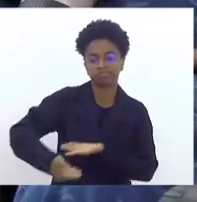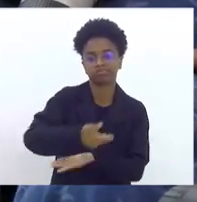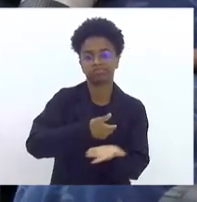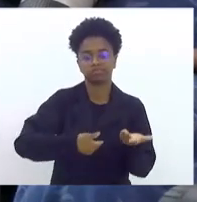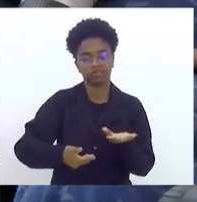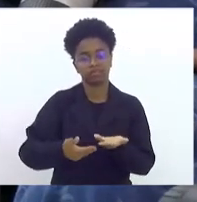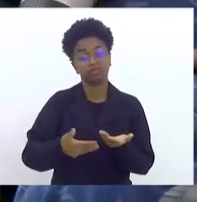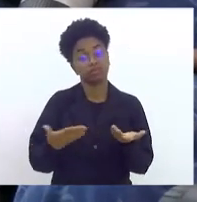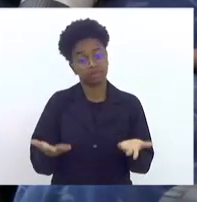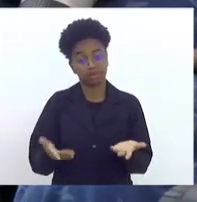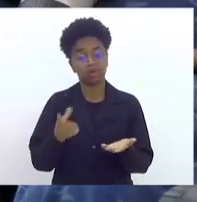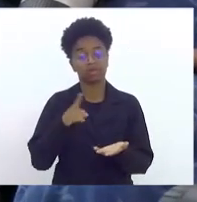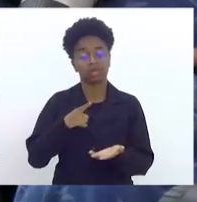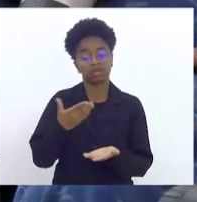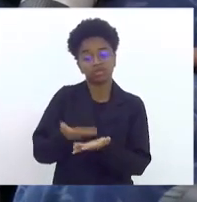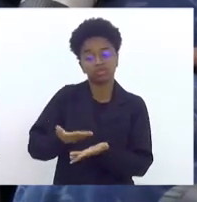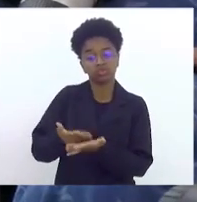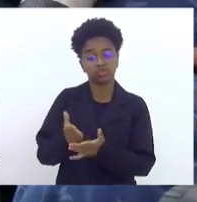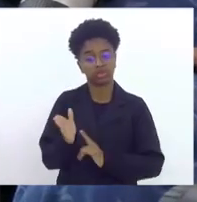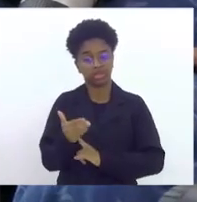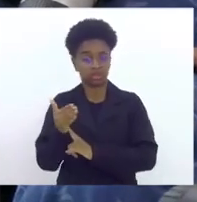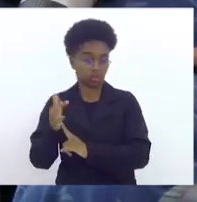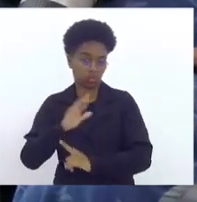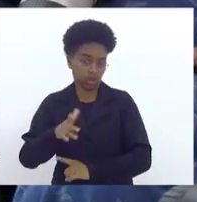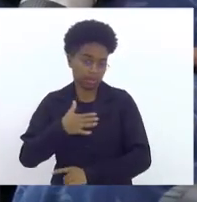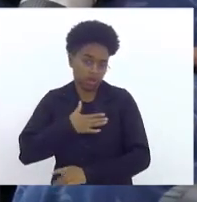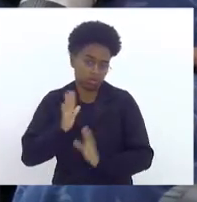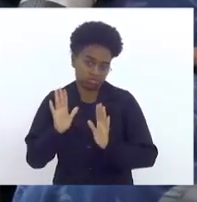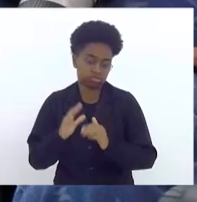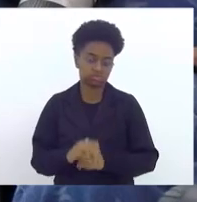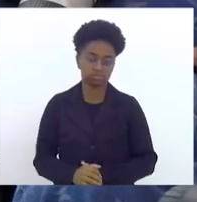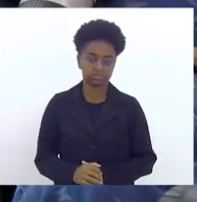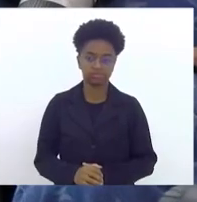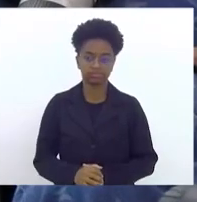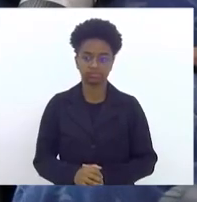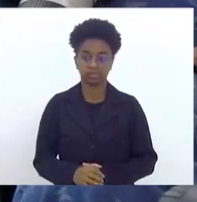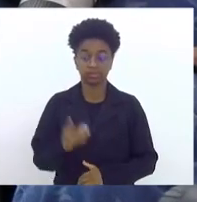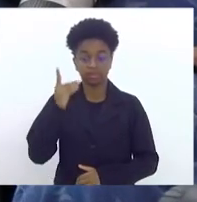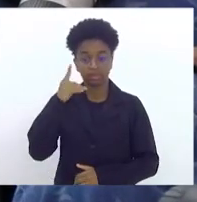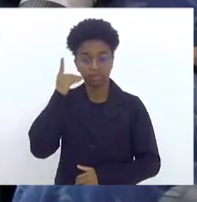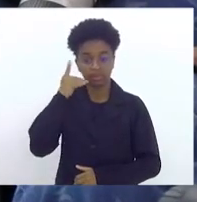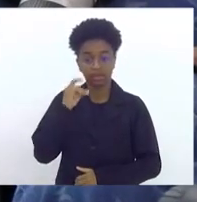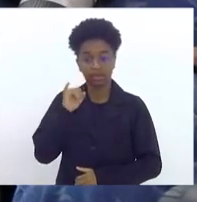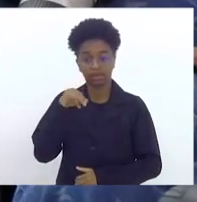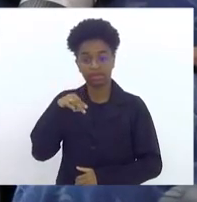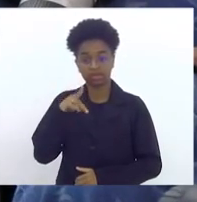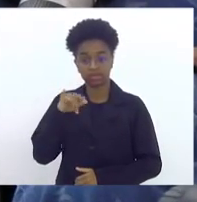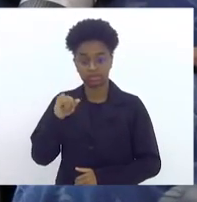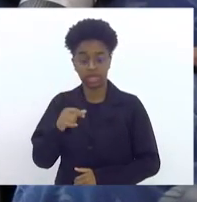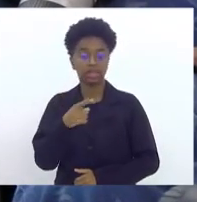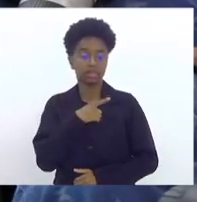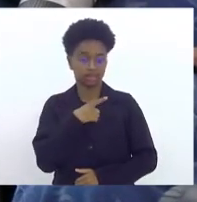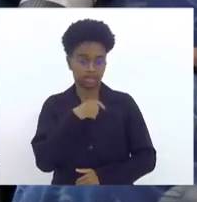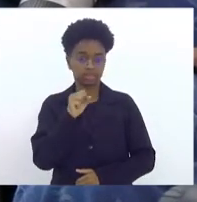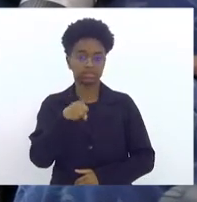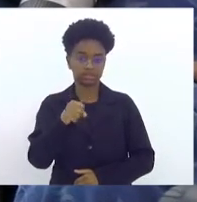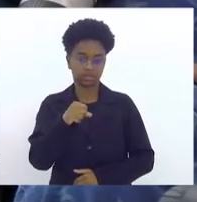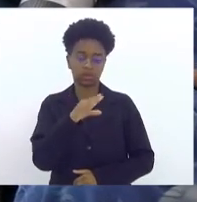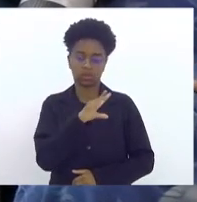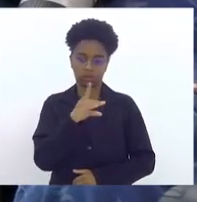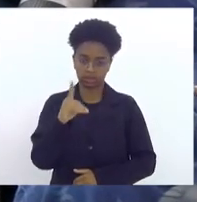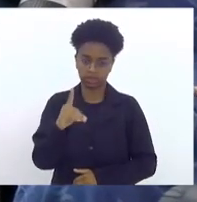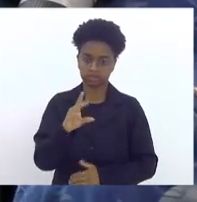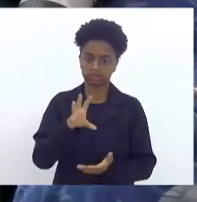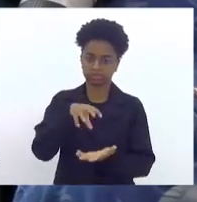E aí é um estudo tecnológico né não é um estudo nosso deputada ainda existe uma Coordenadoria